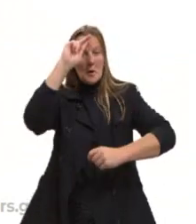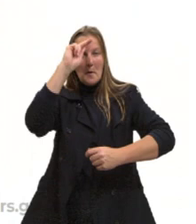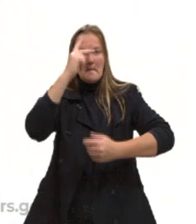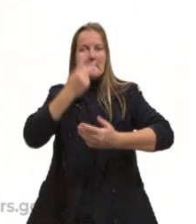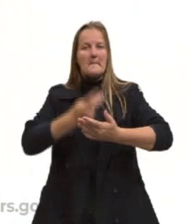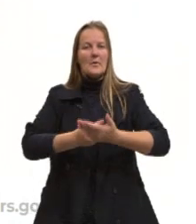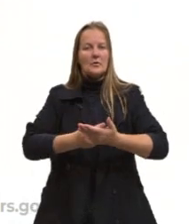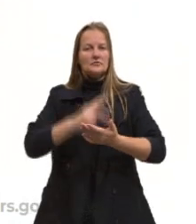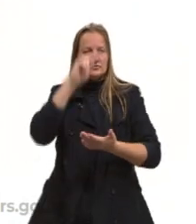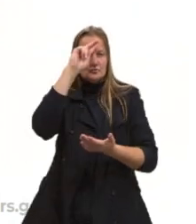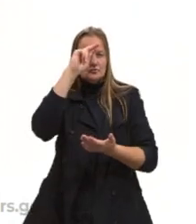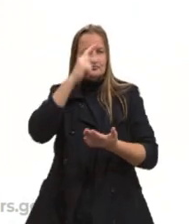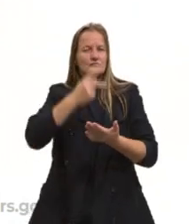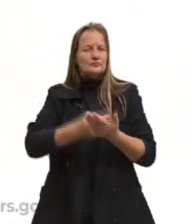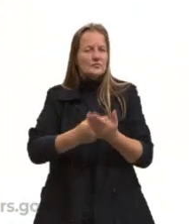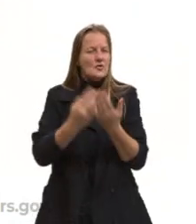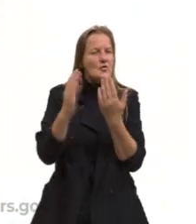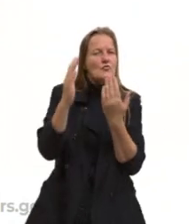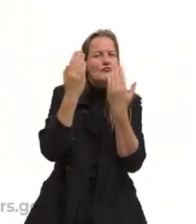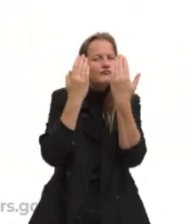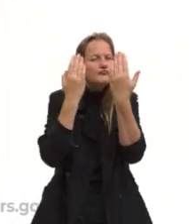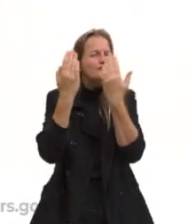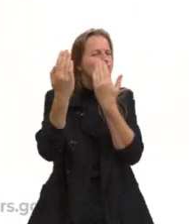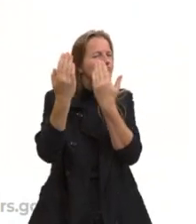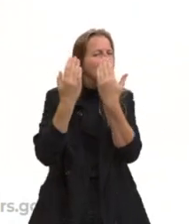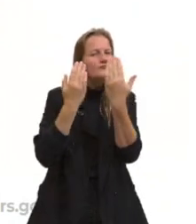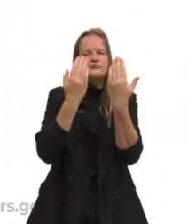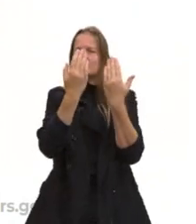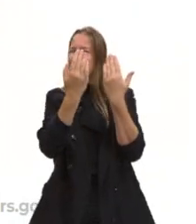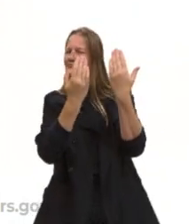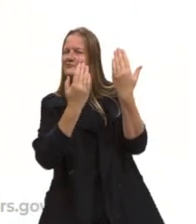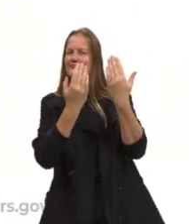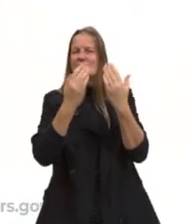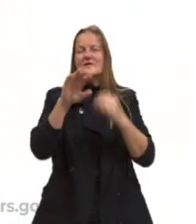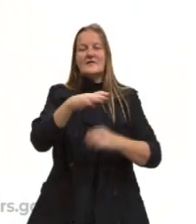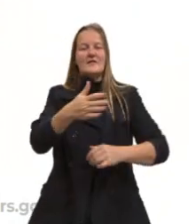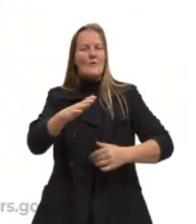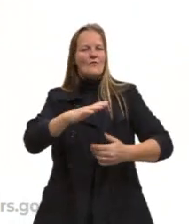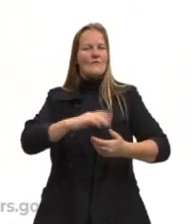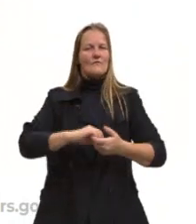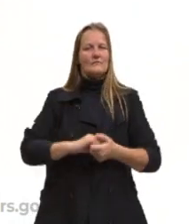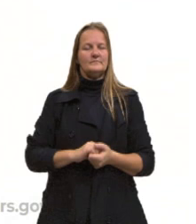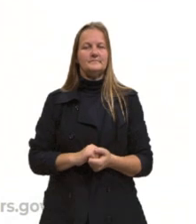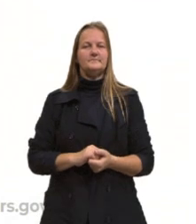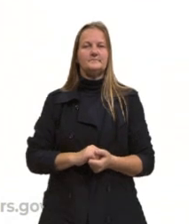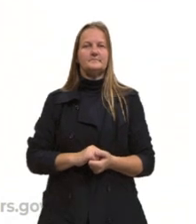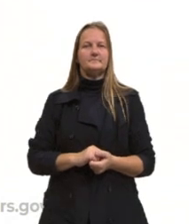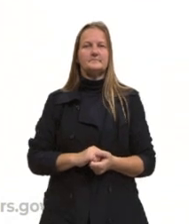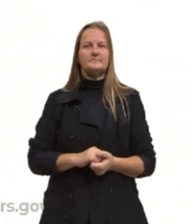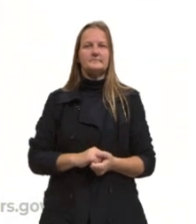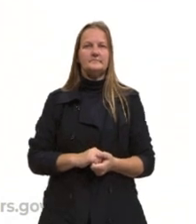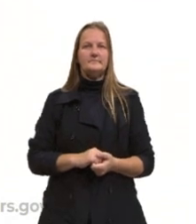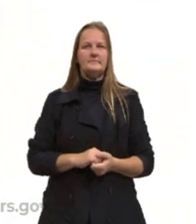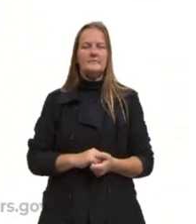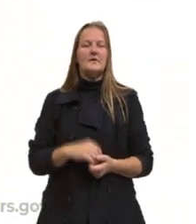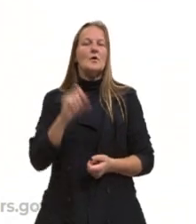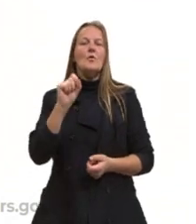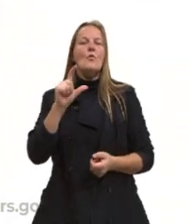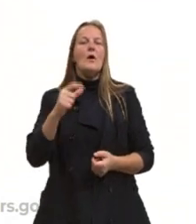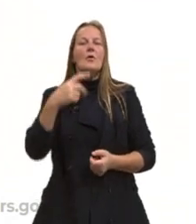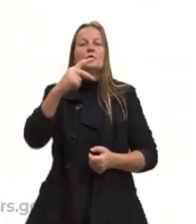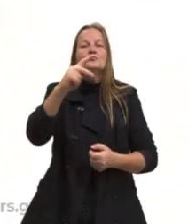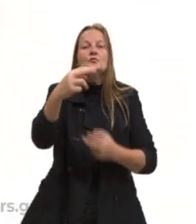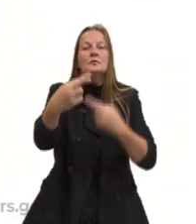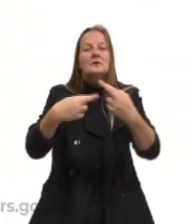quais Eu Posso deduzir que sejam as tradições para o texto certo então qual